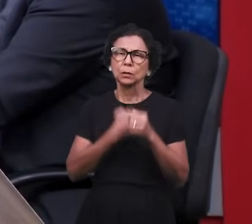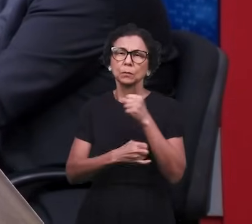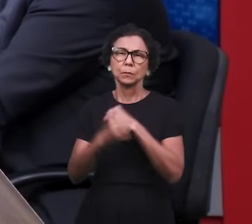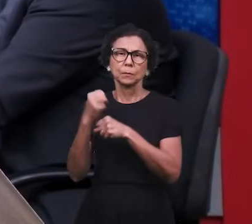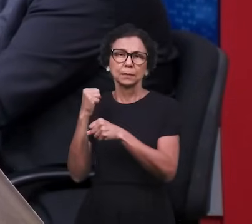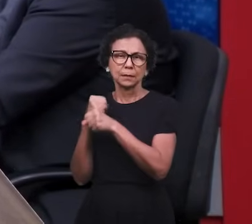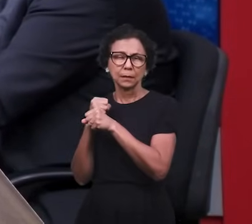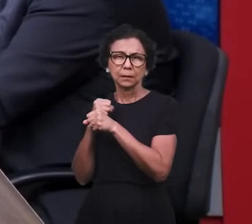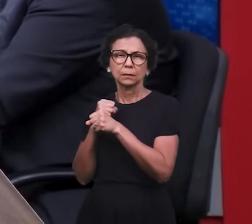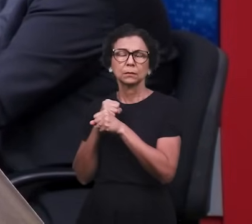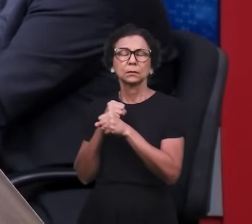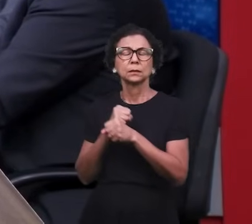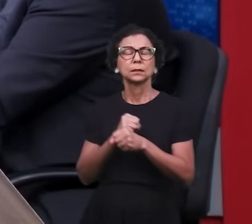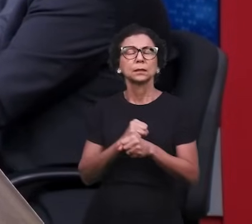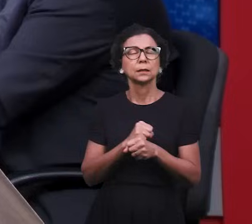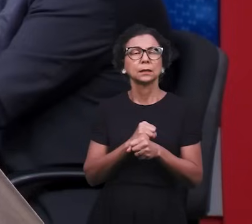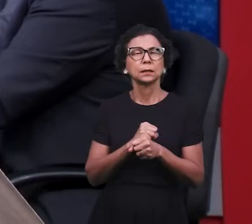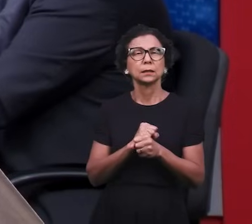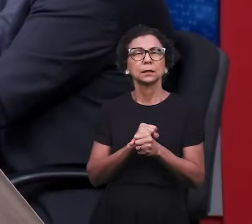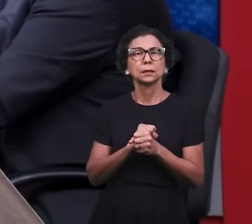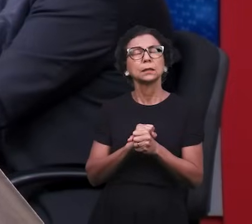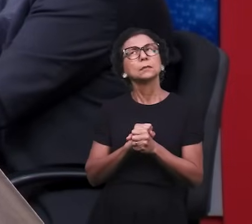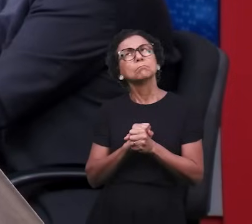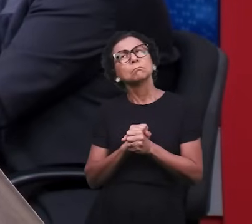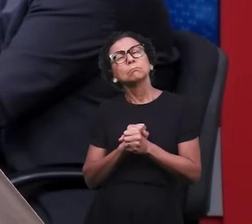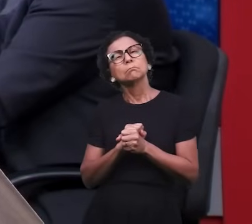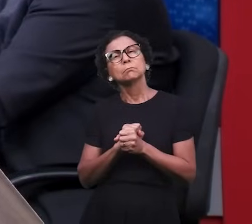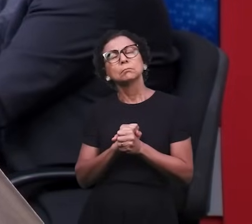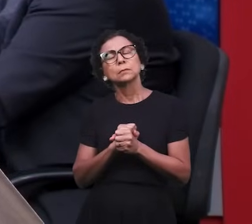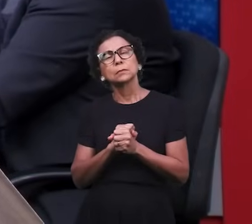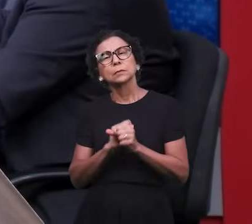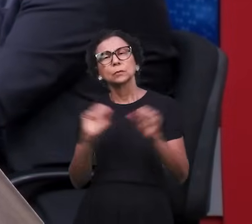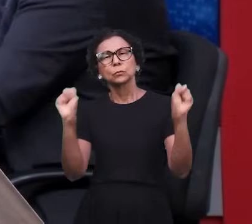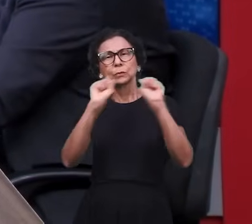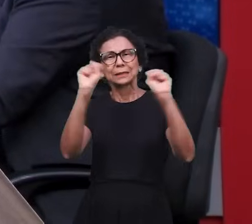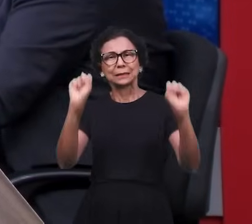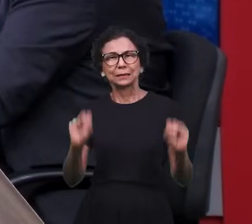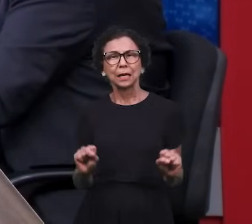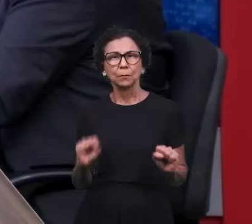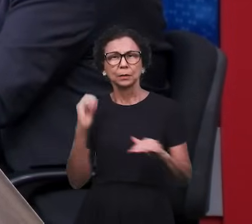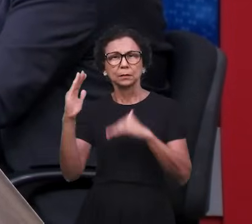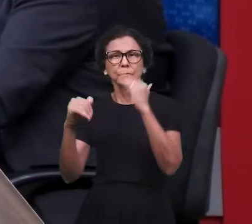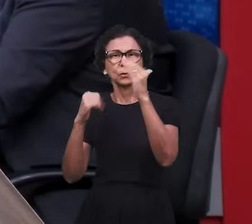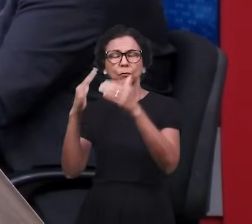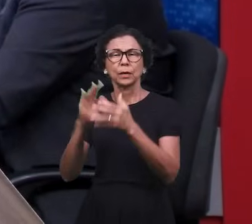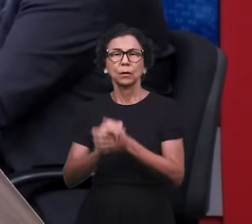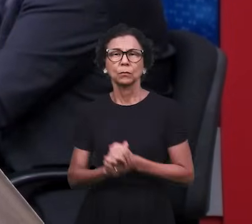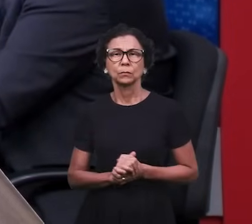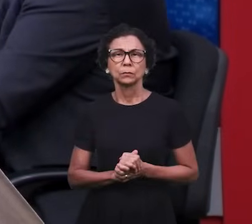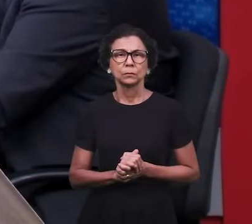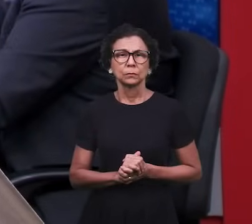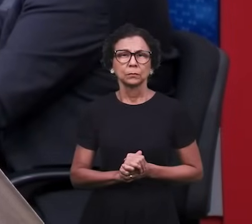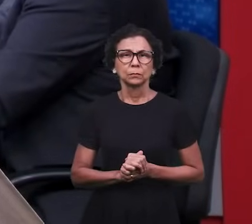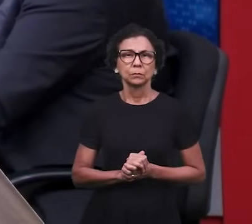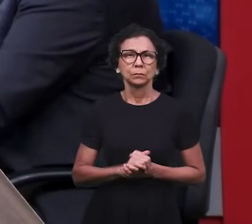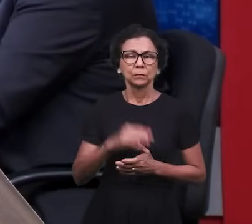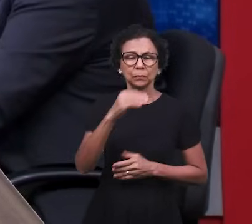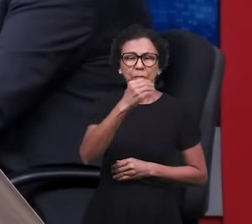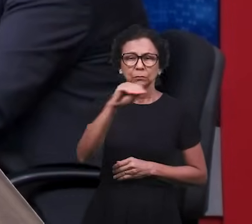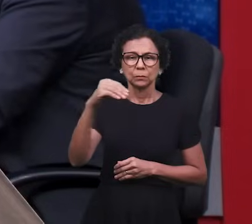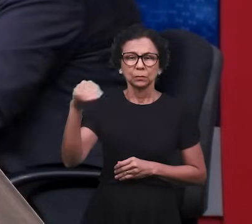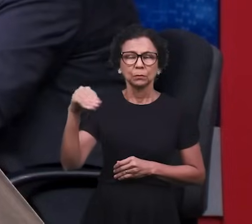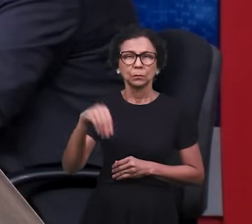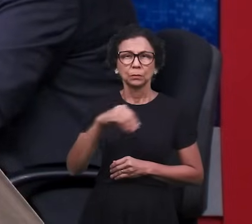se desenvolveu um sistema que entrou em jogo de xadrez com o campeão mundial